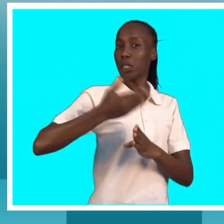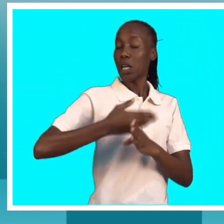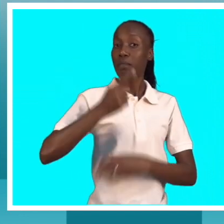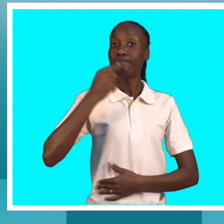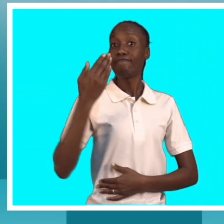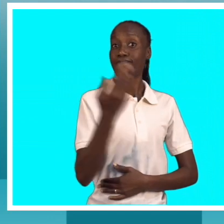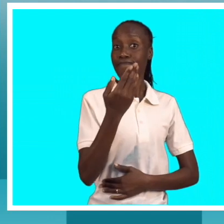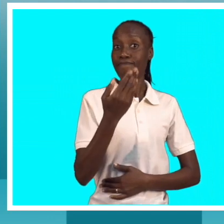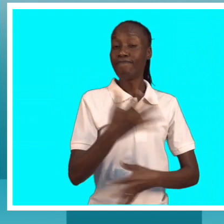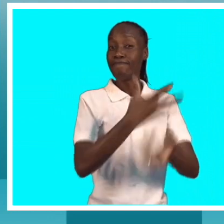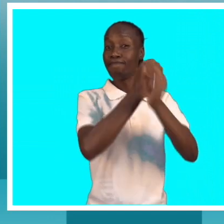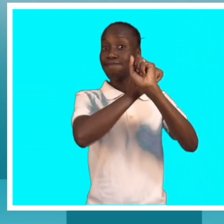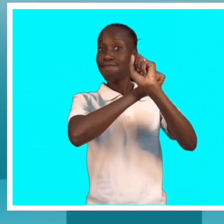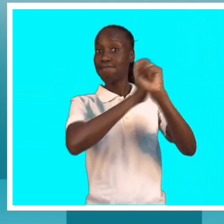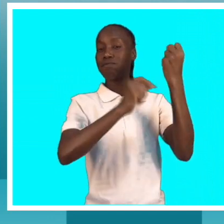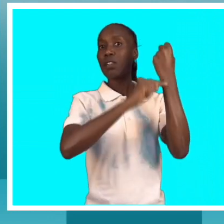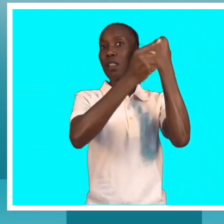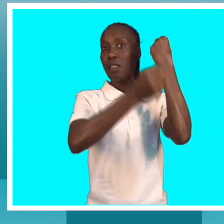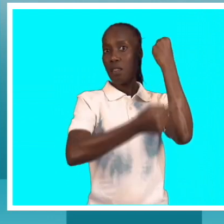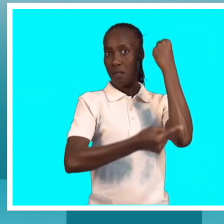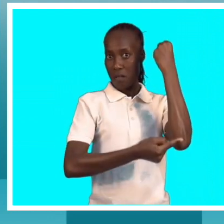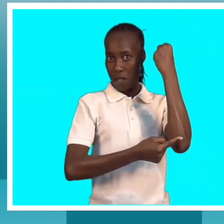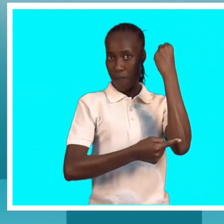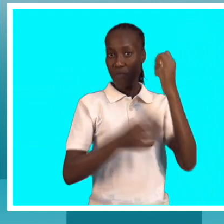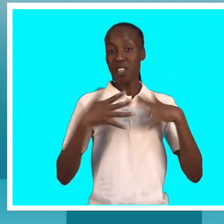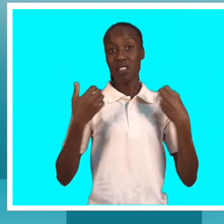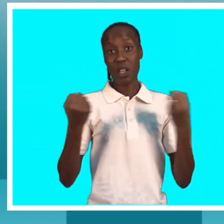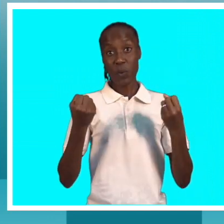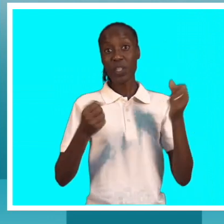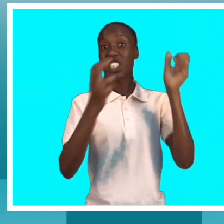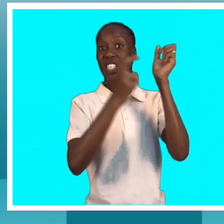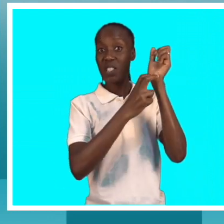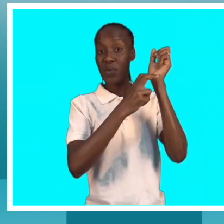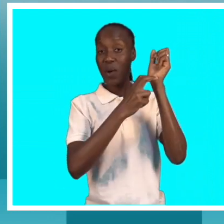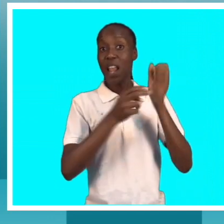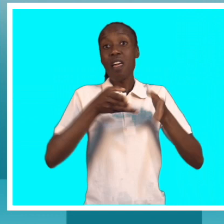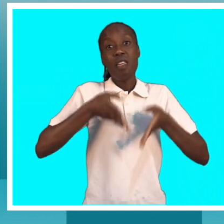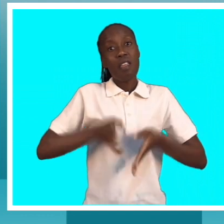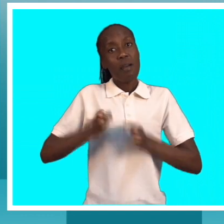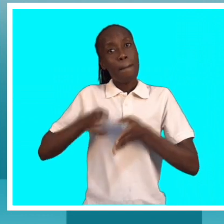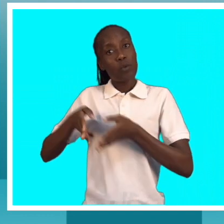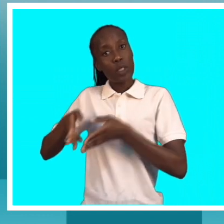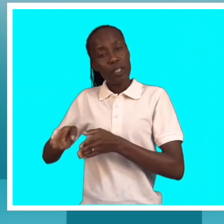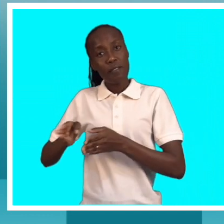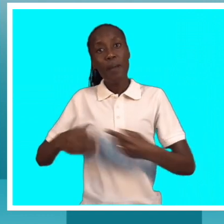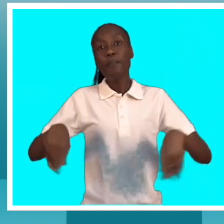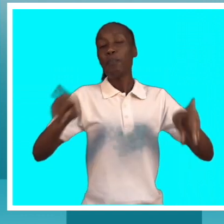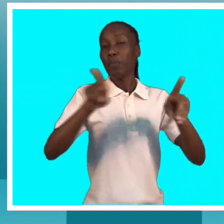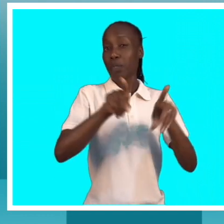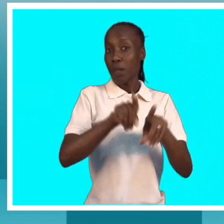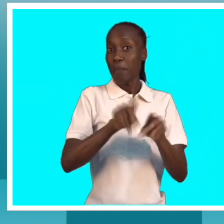práticas no que diz respeito ao planeamento familiar e saúde sexual e reprodutiva, mas também